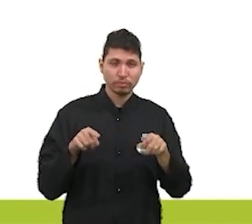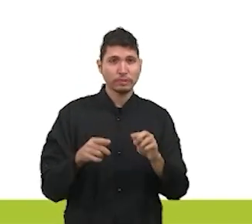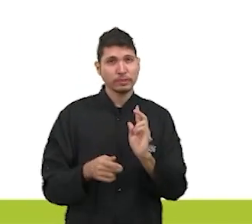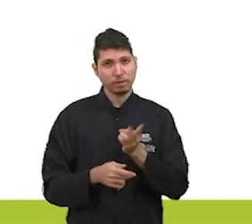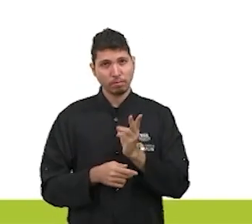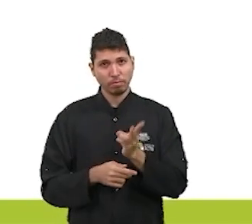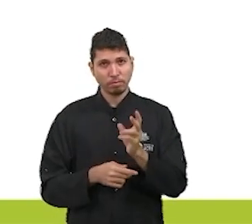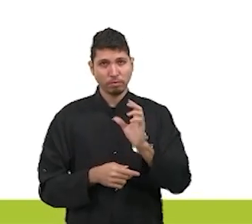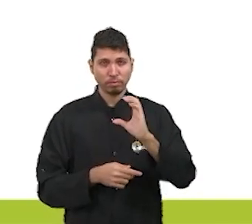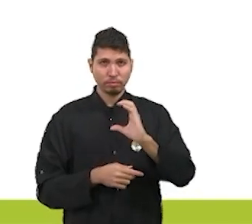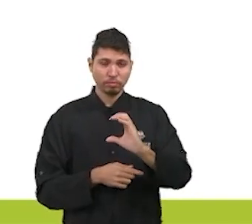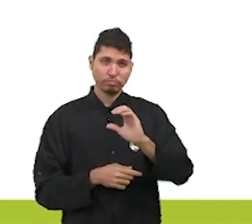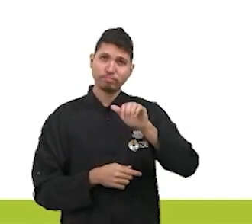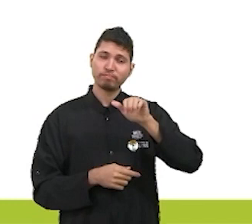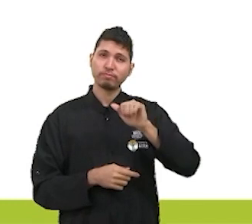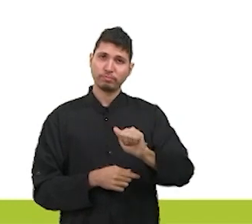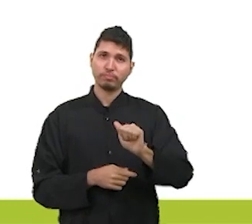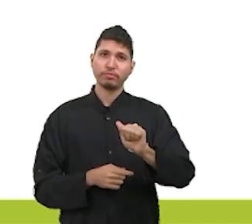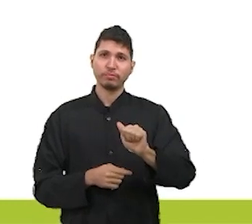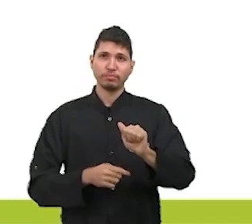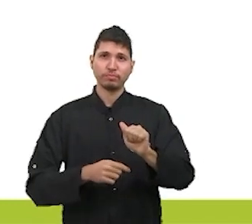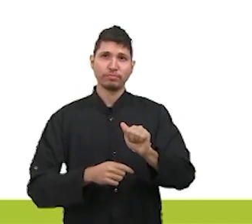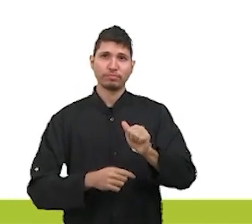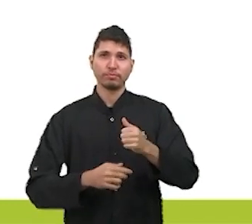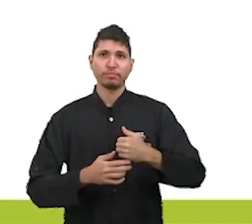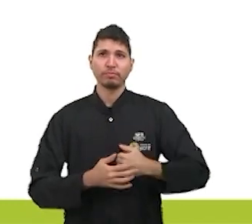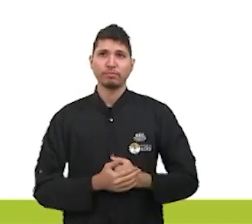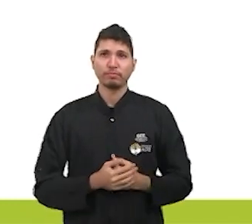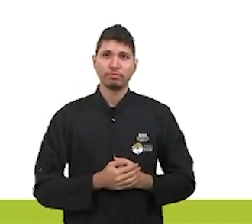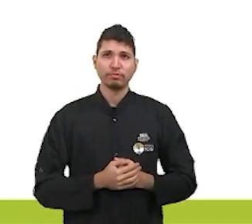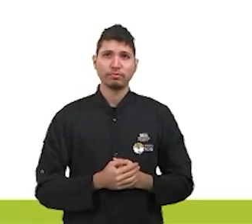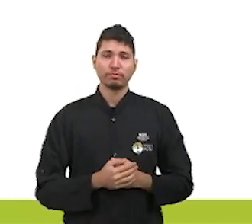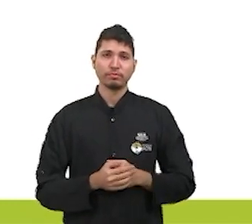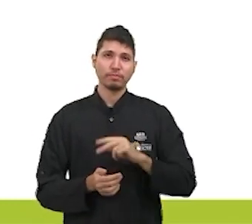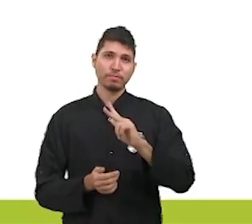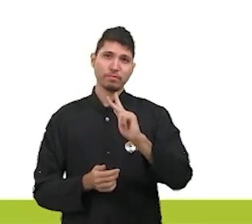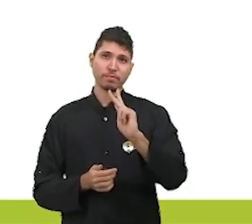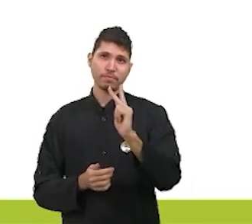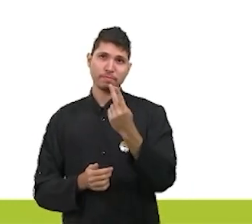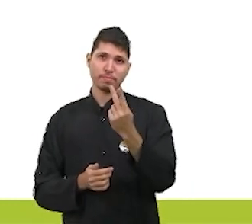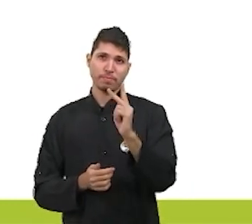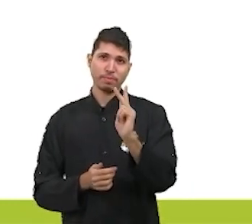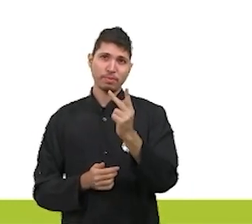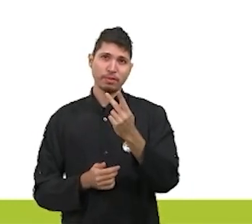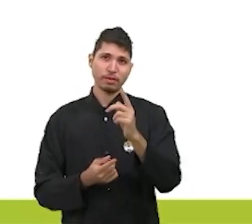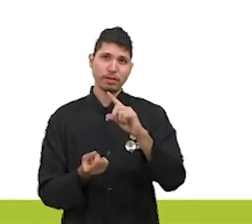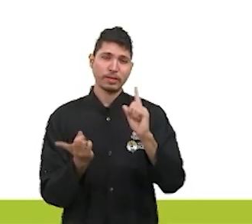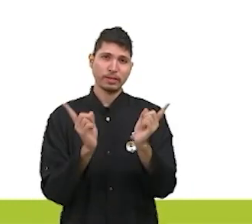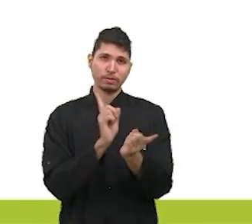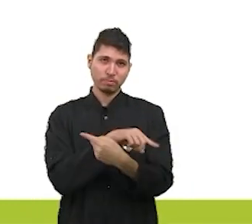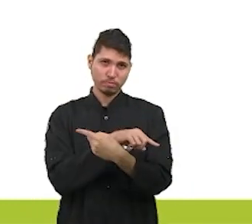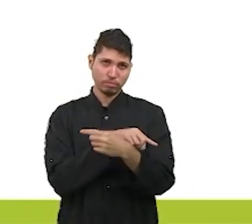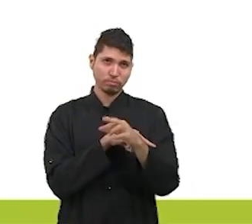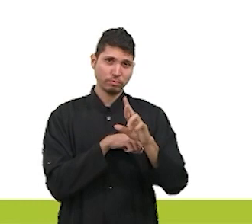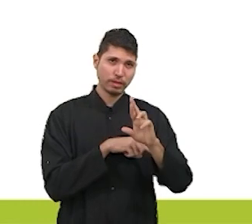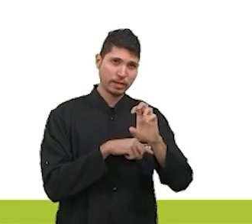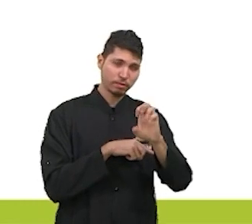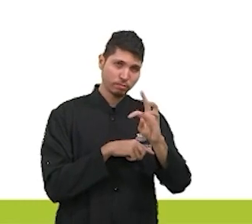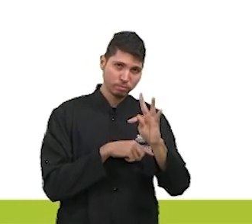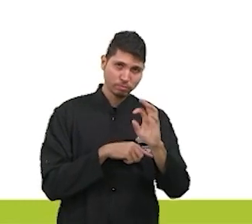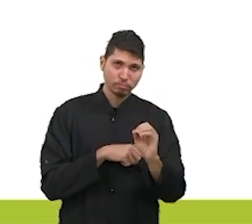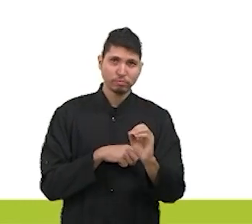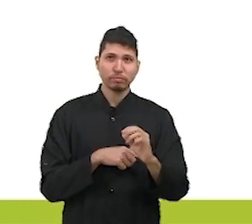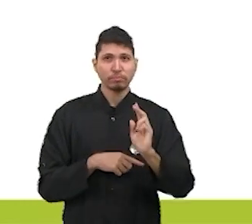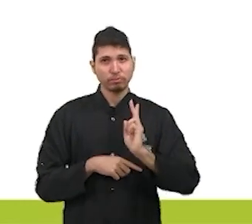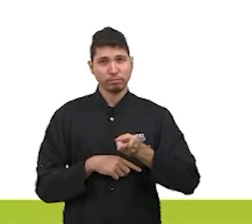mais conhecido como cateto adjacente, tá bom? A hipotenusa sempre é o lado oposto ao ângulo reto, ou seja, para ficar mais fácil, vai ser